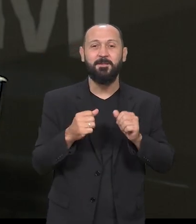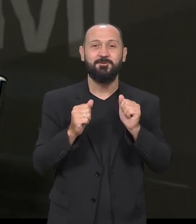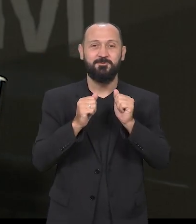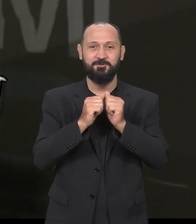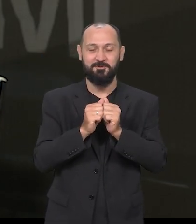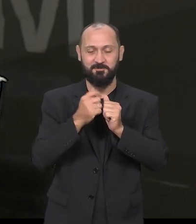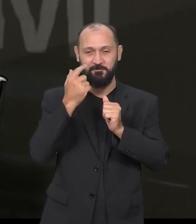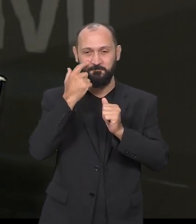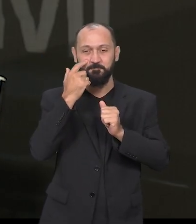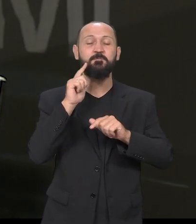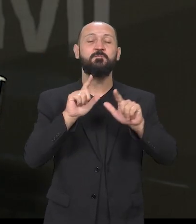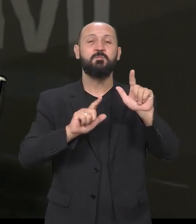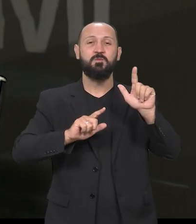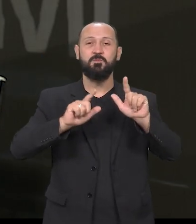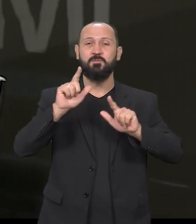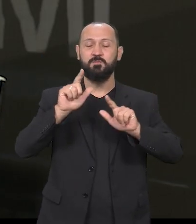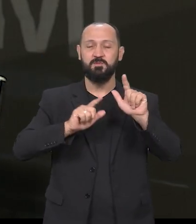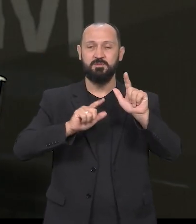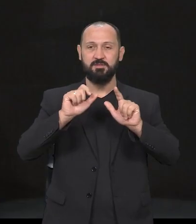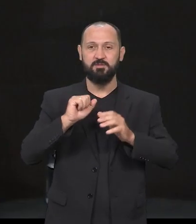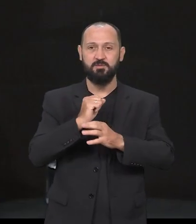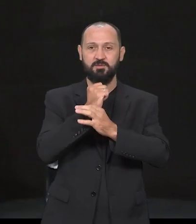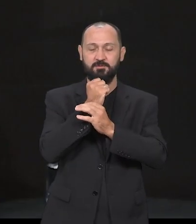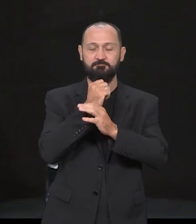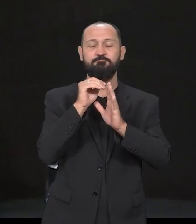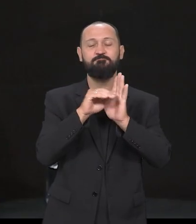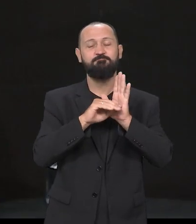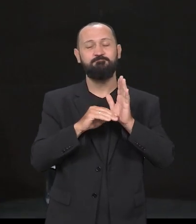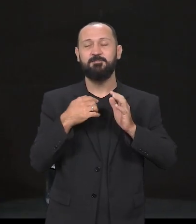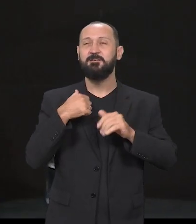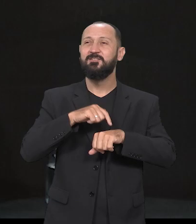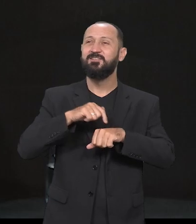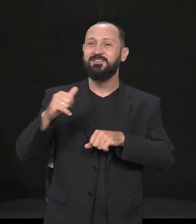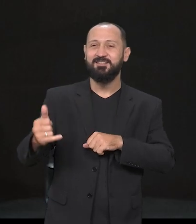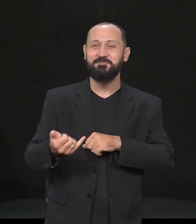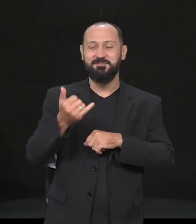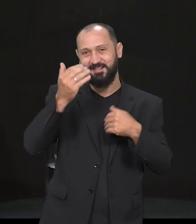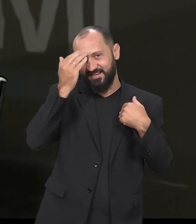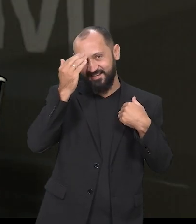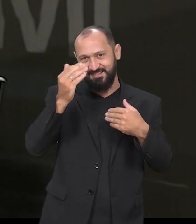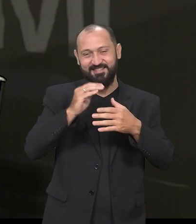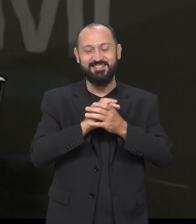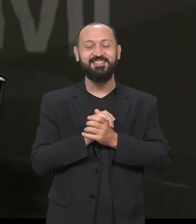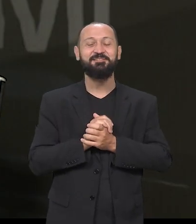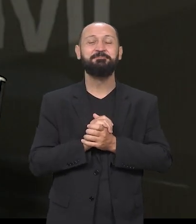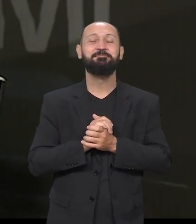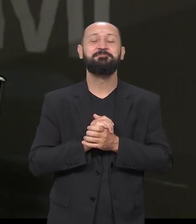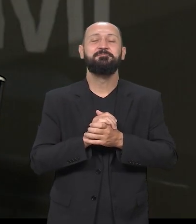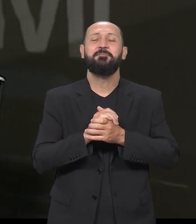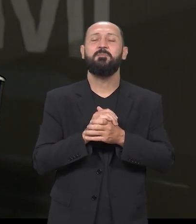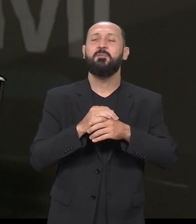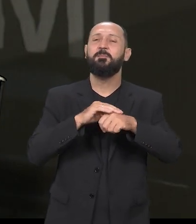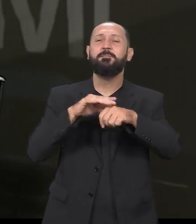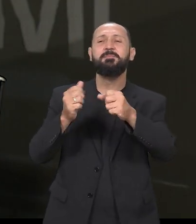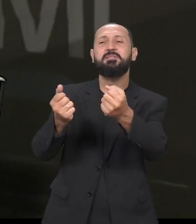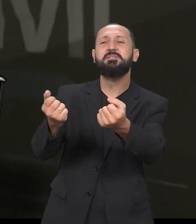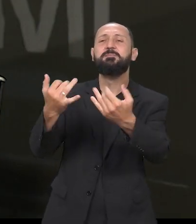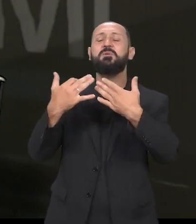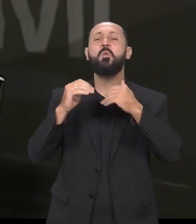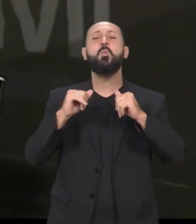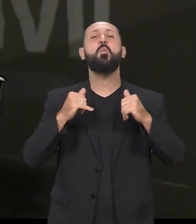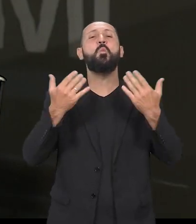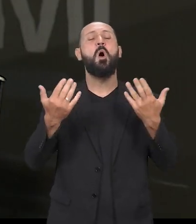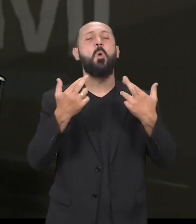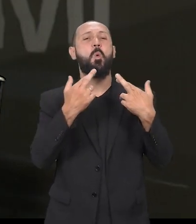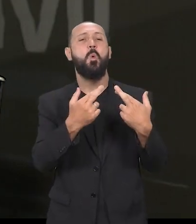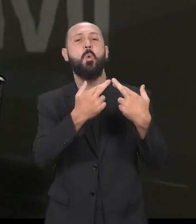aqui conosco no programa Segurança em Pauta. Eu que agradeço a oportunidade. Rafaela, me fala um pouquinho quais